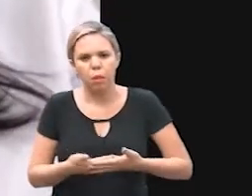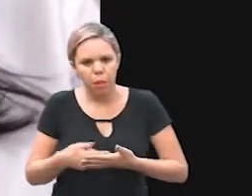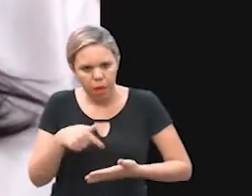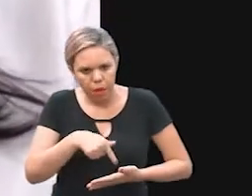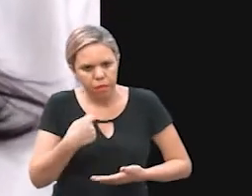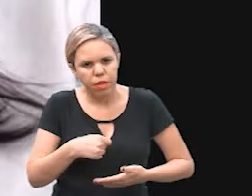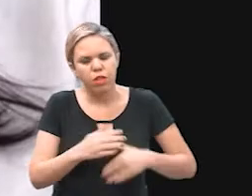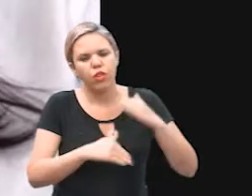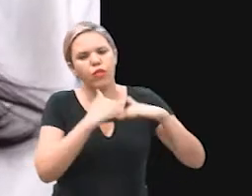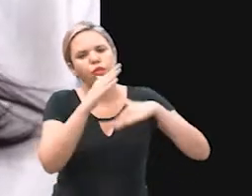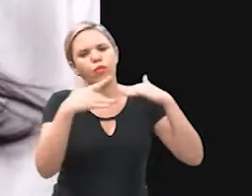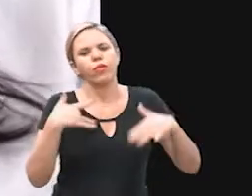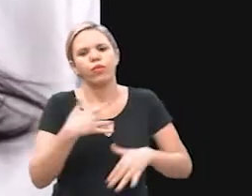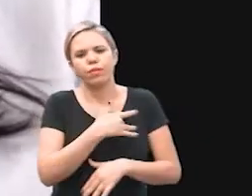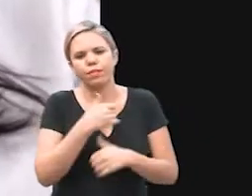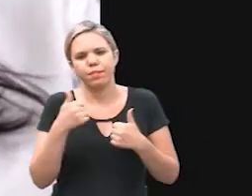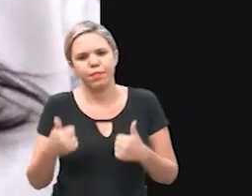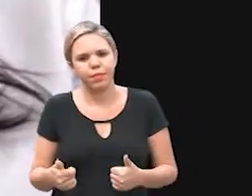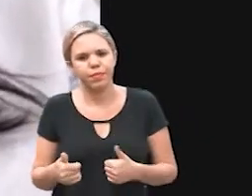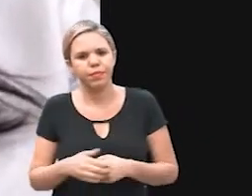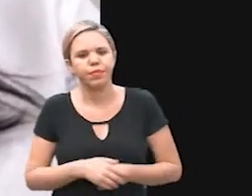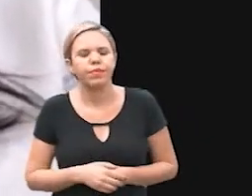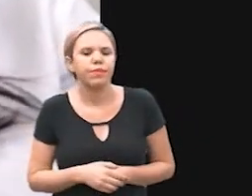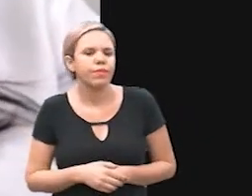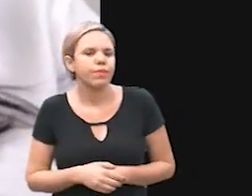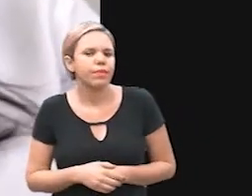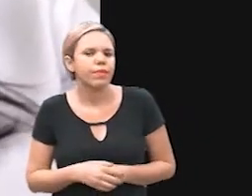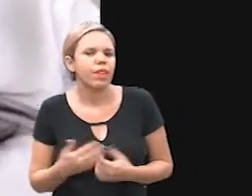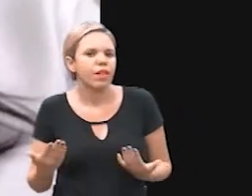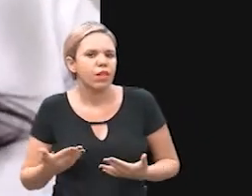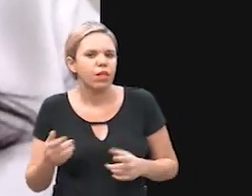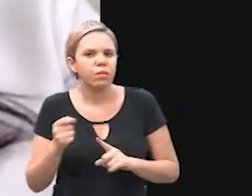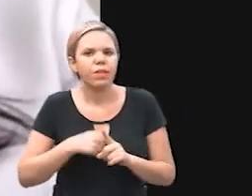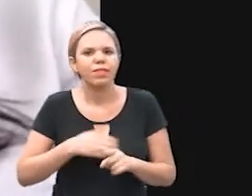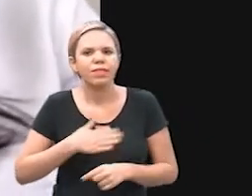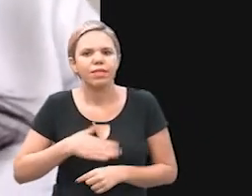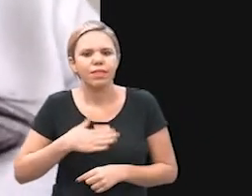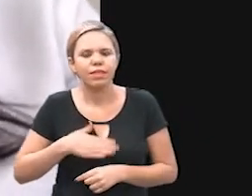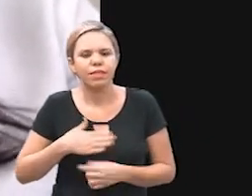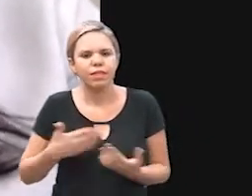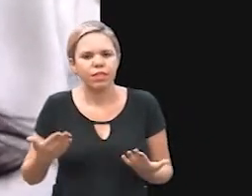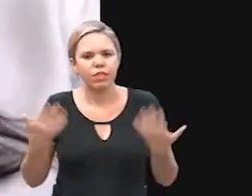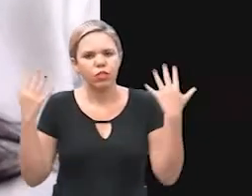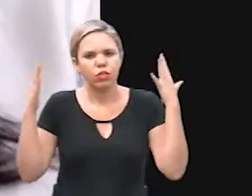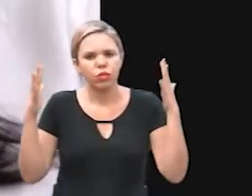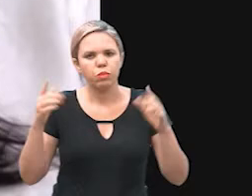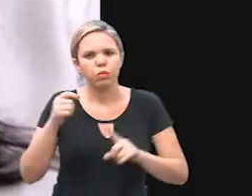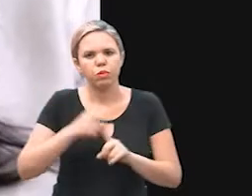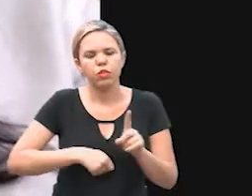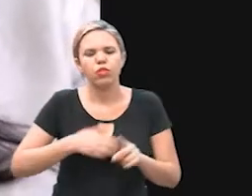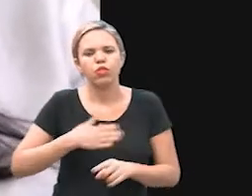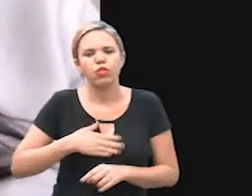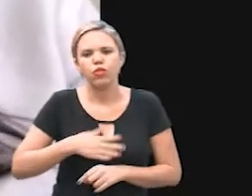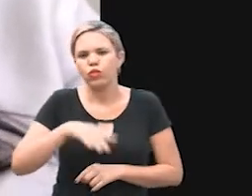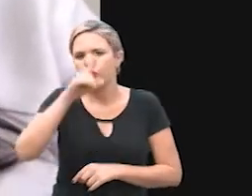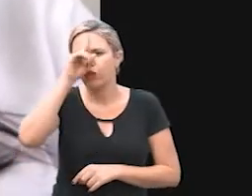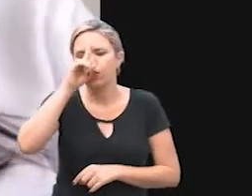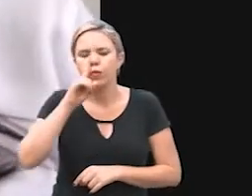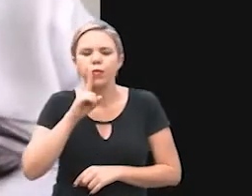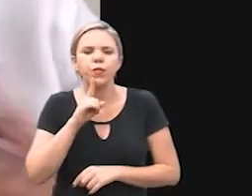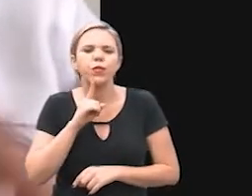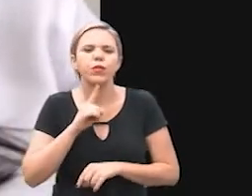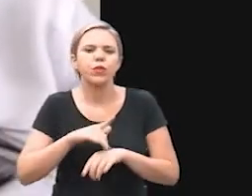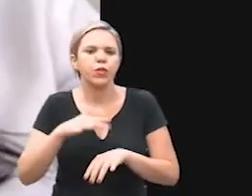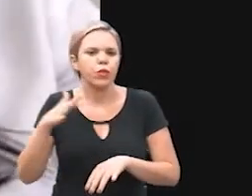desenvolver saudável. Ele é tão rico que a gente agora em agosto, a gente comemora o Agosto Dourado,